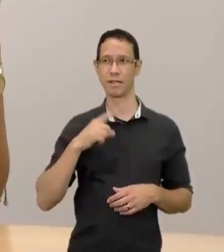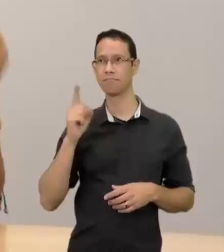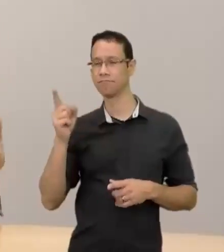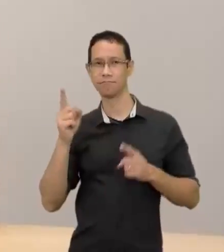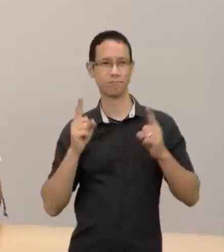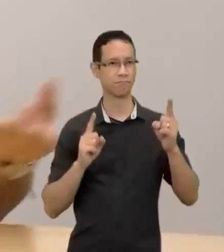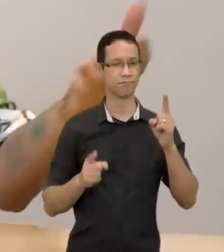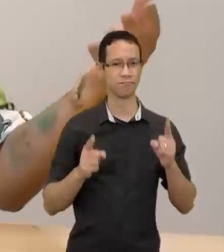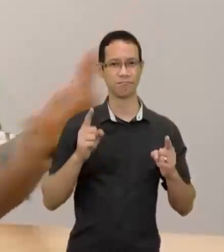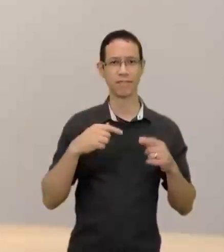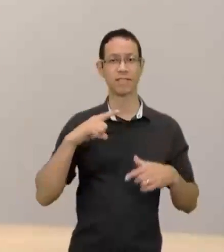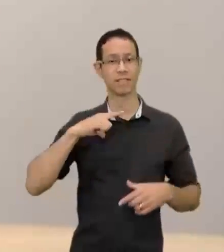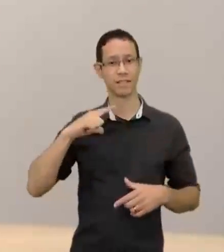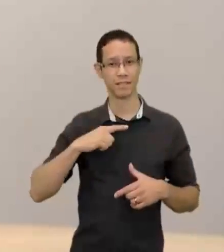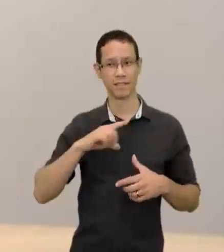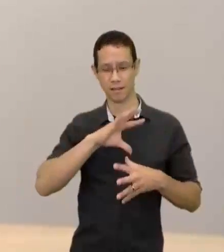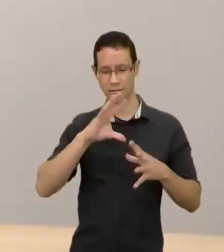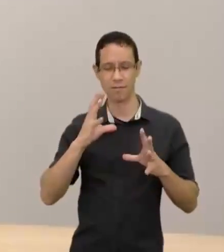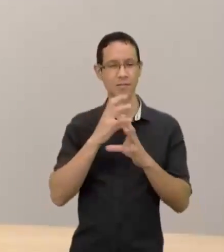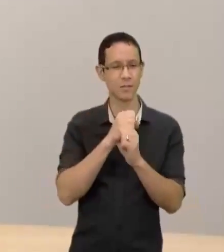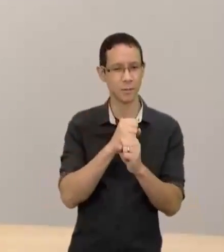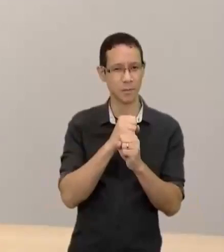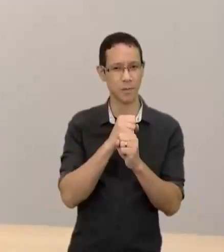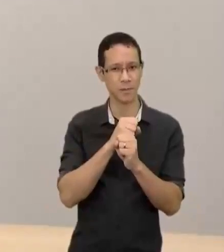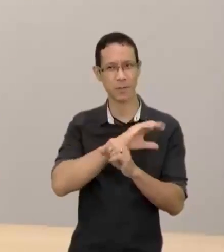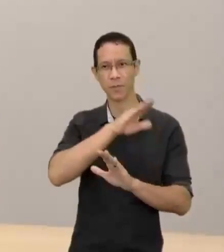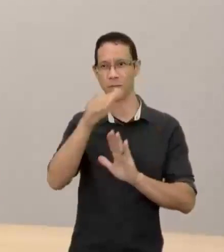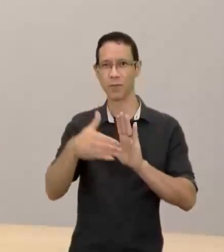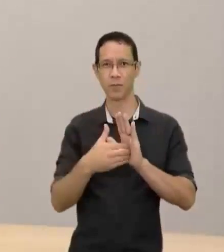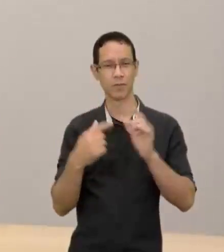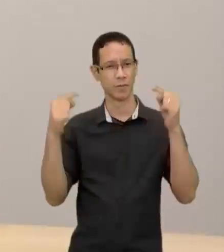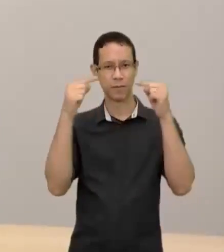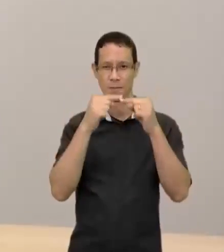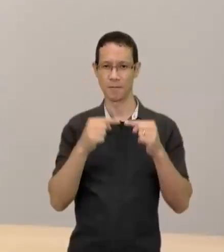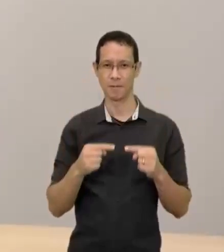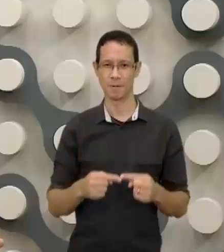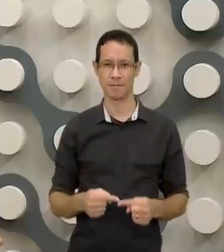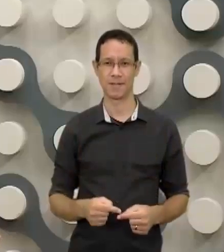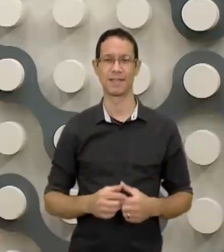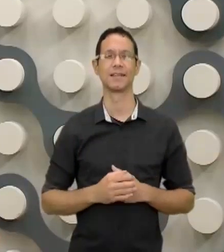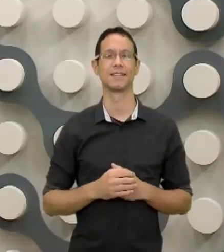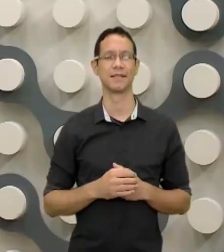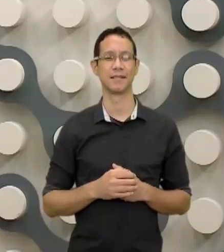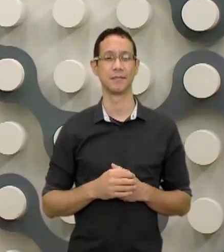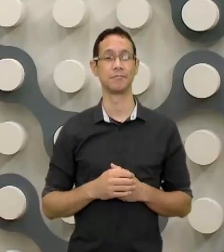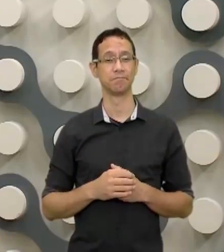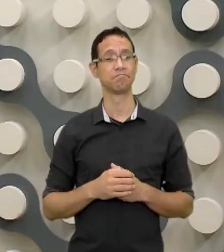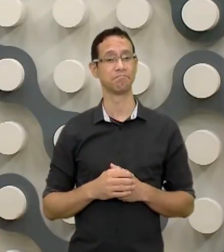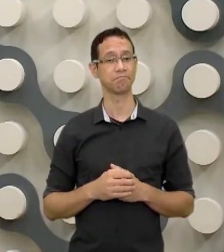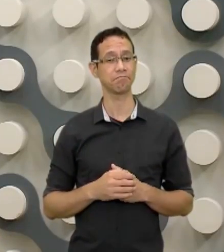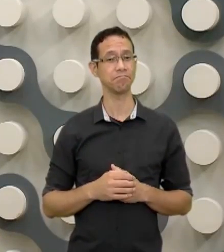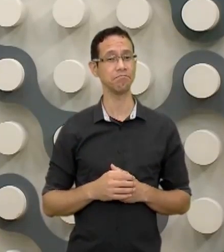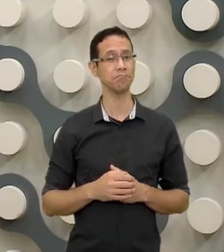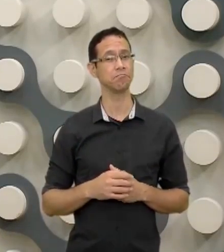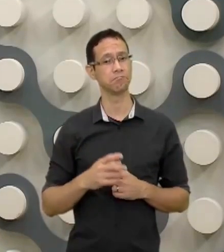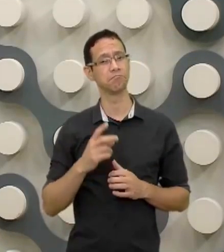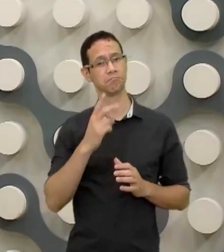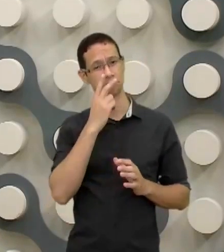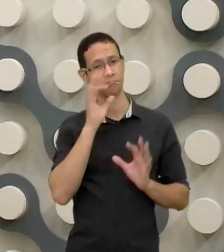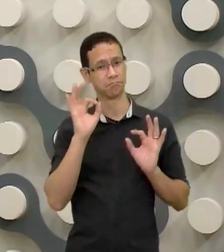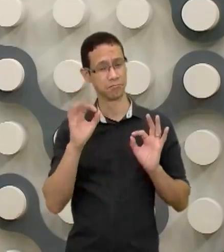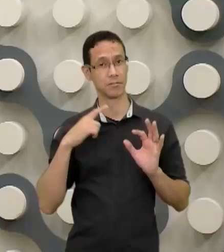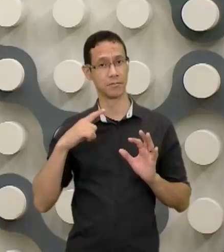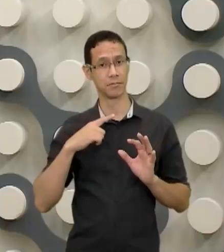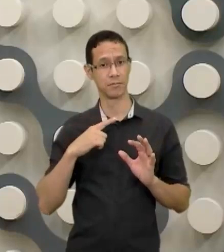terem ciências de que existe essa integração, todo mundo falando a mesma língua. Exatamente. Eu não sei, mas deve ser, né? Eu tô com